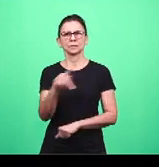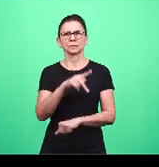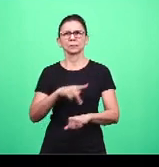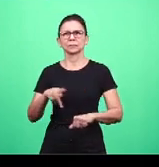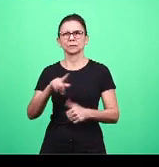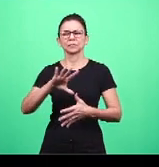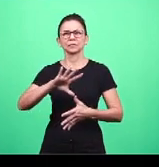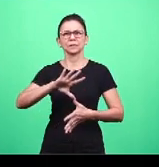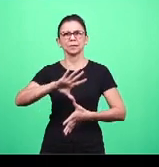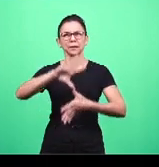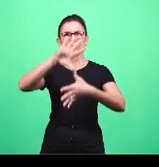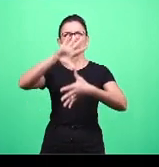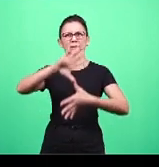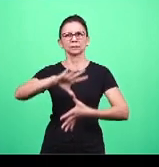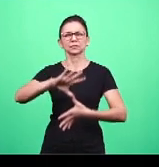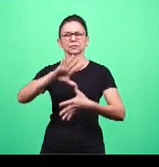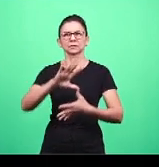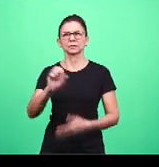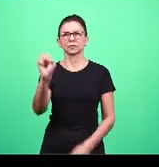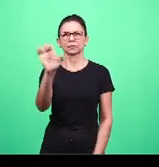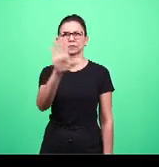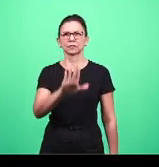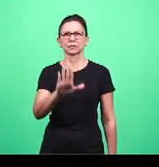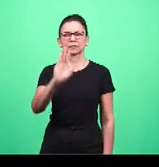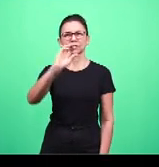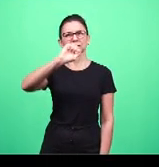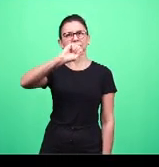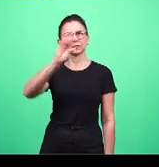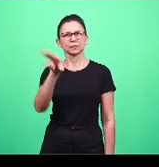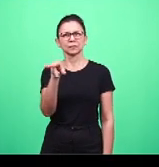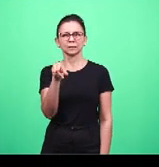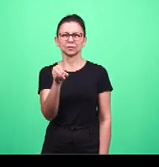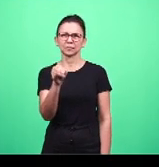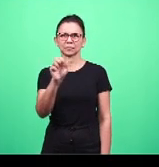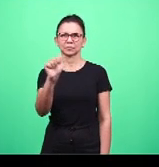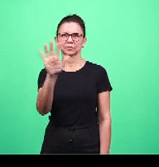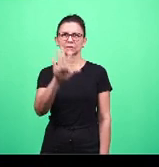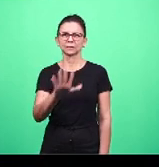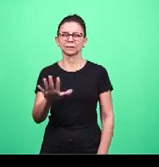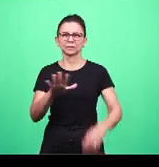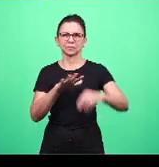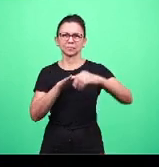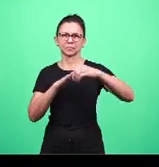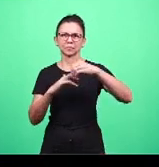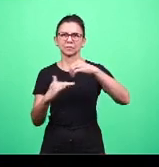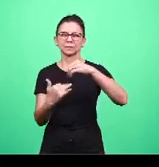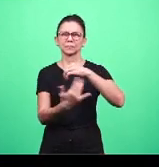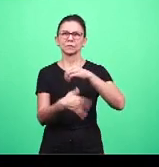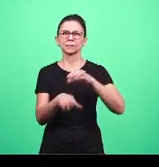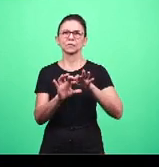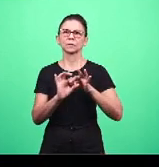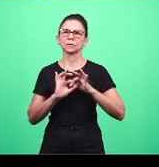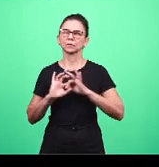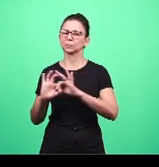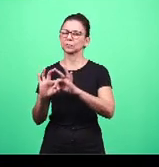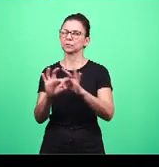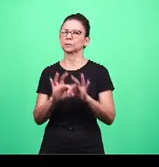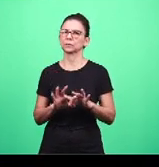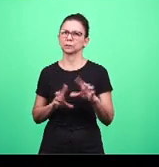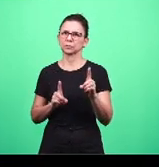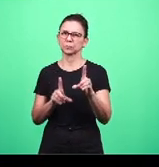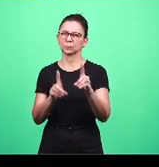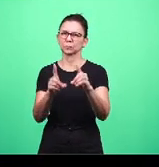3 Américas, Europa, África, Ásia e Oceania, conectadas pela mesma doutrina,